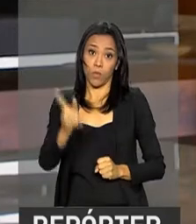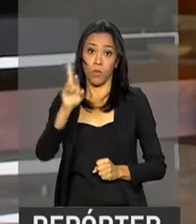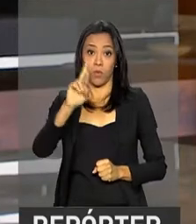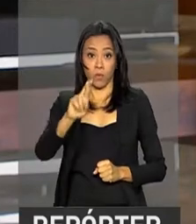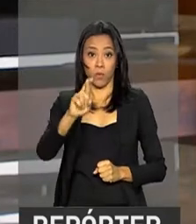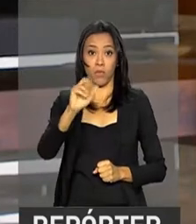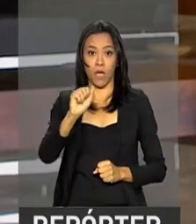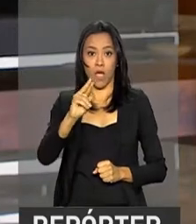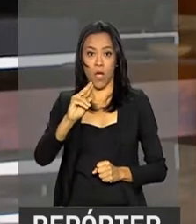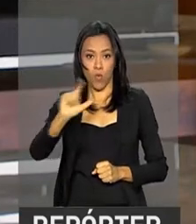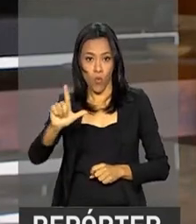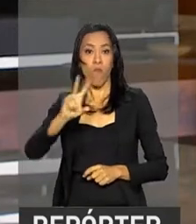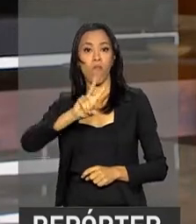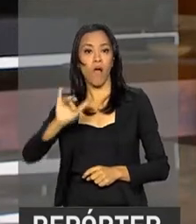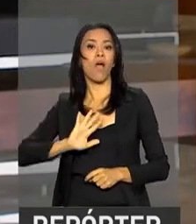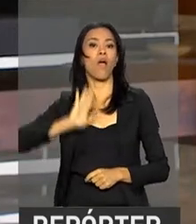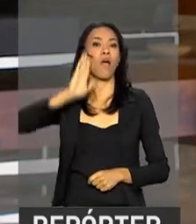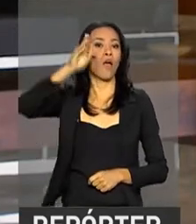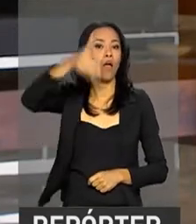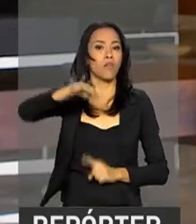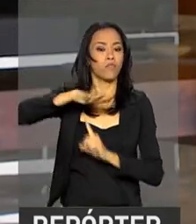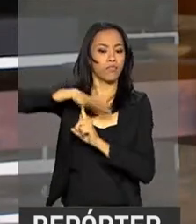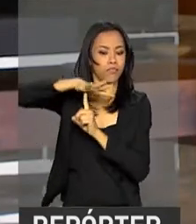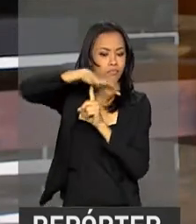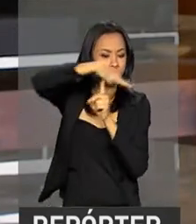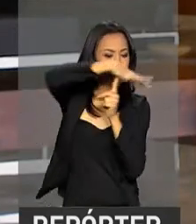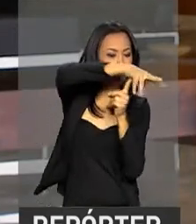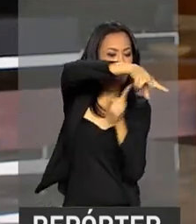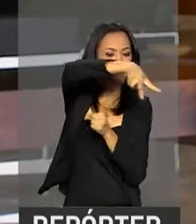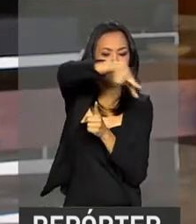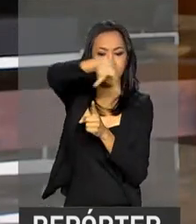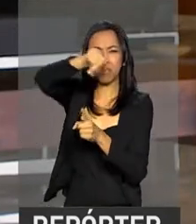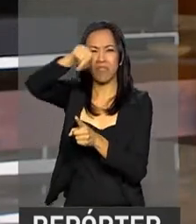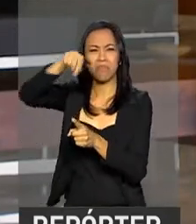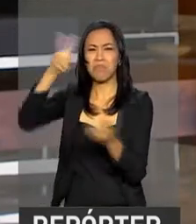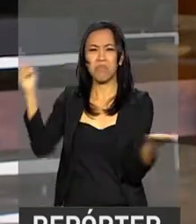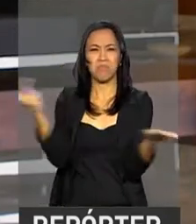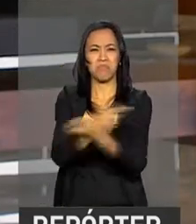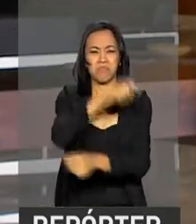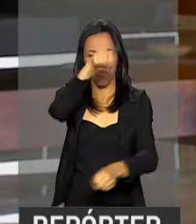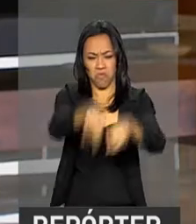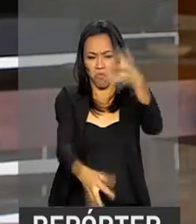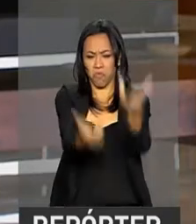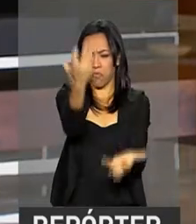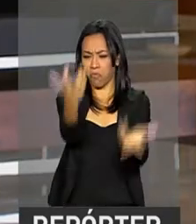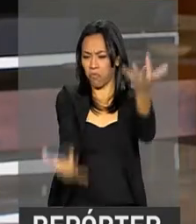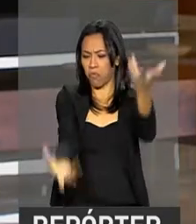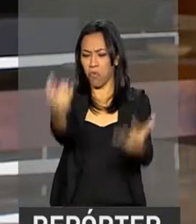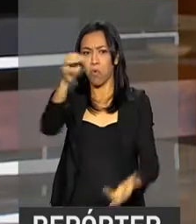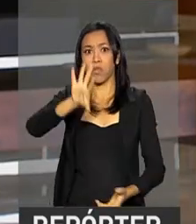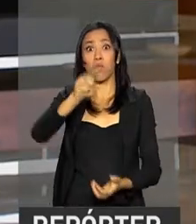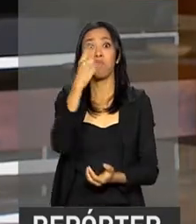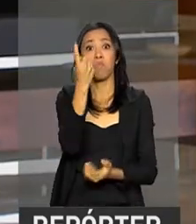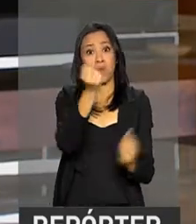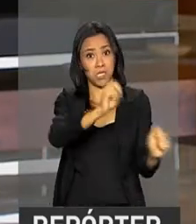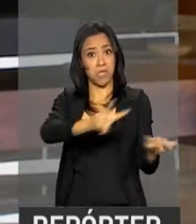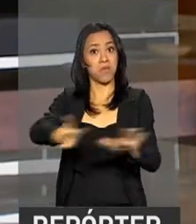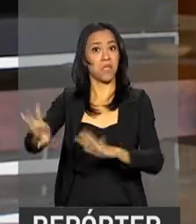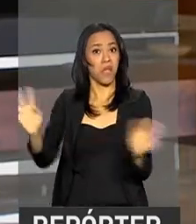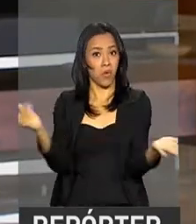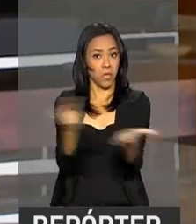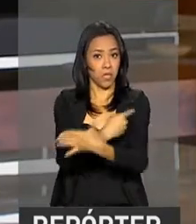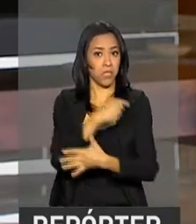um sobrevoo às áreas atingidas pelo incêndio que há uma semana consome o Parque Nacional